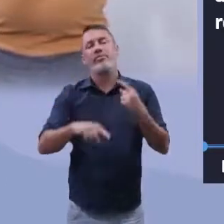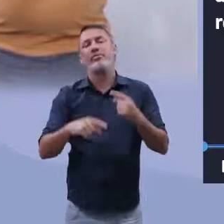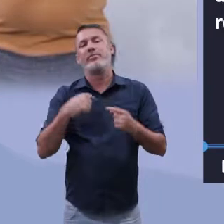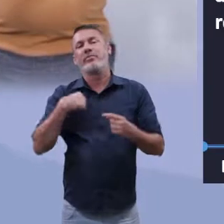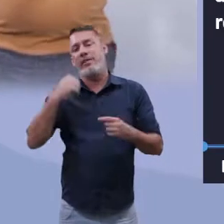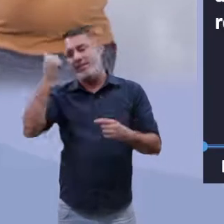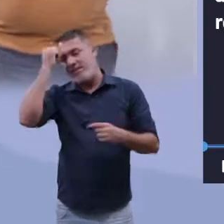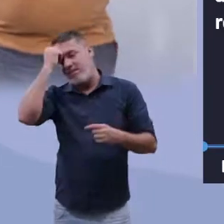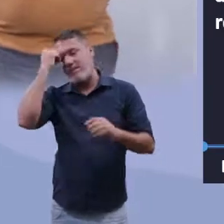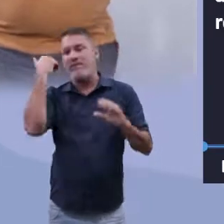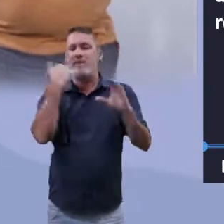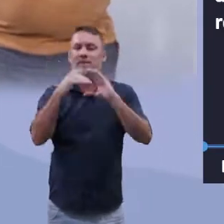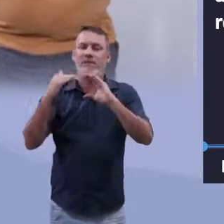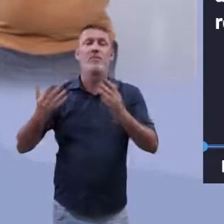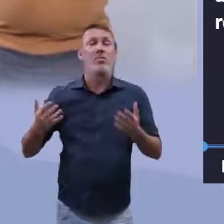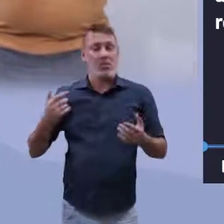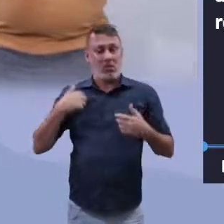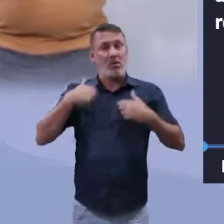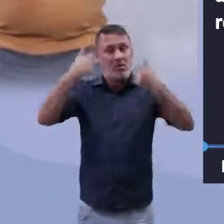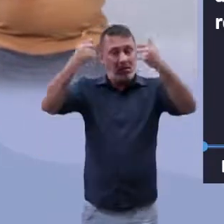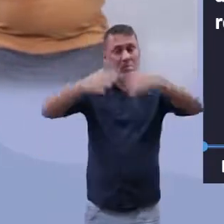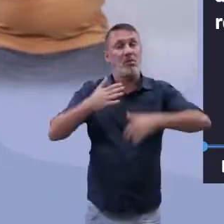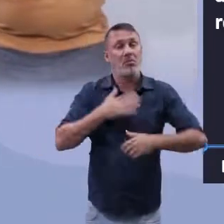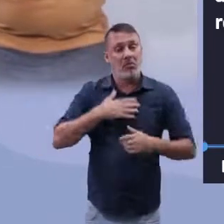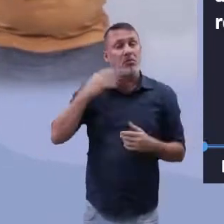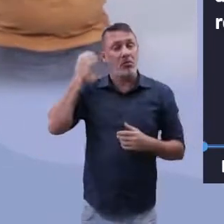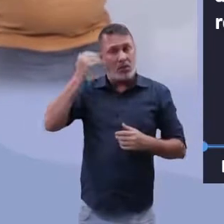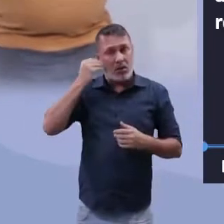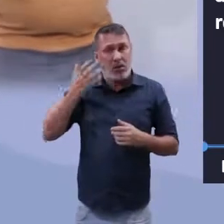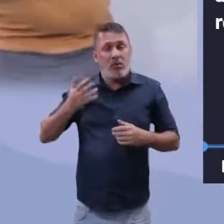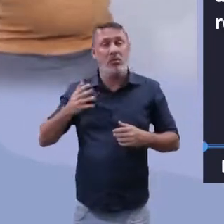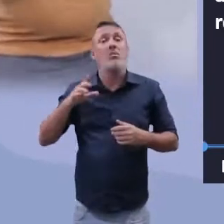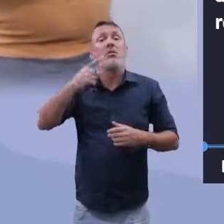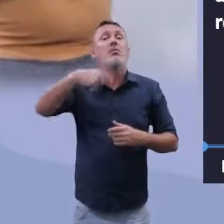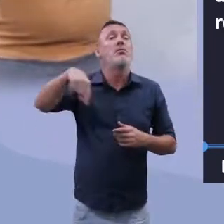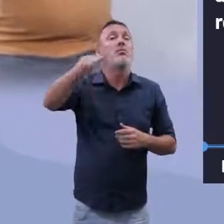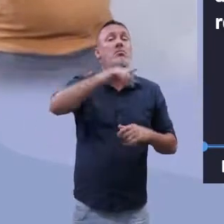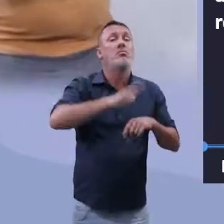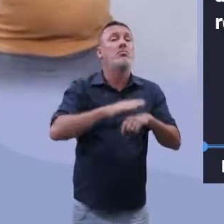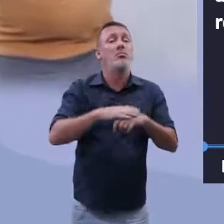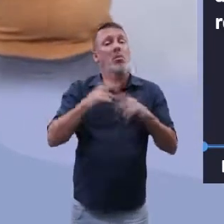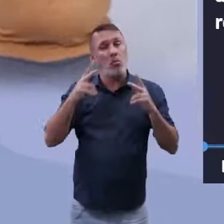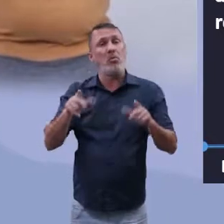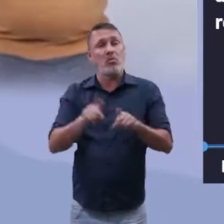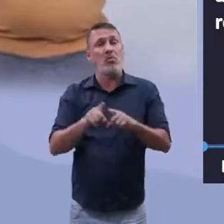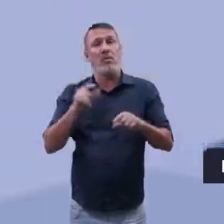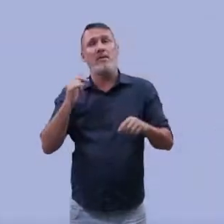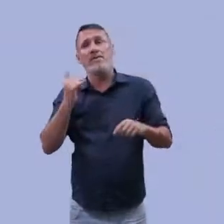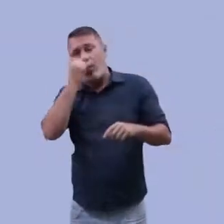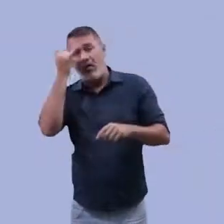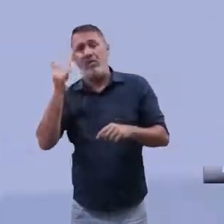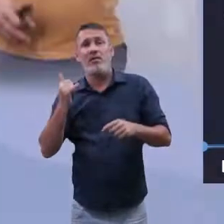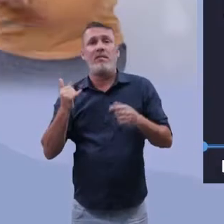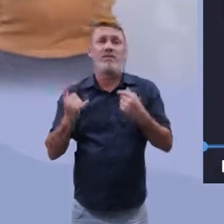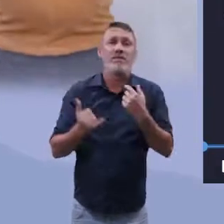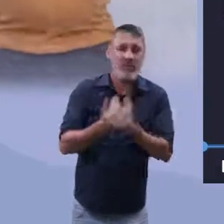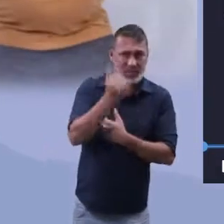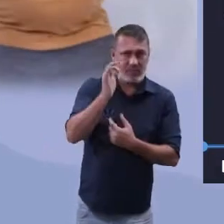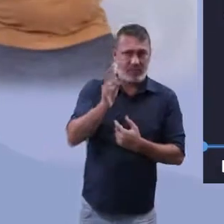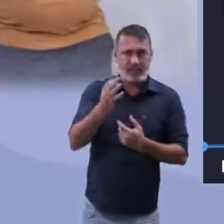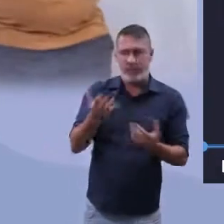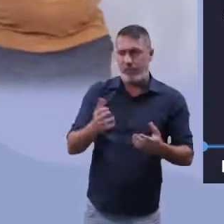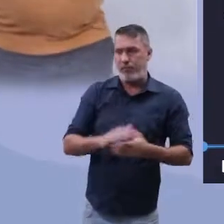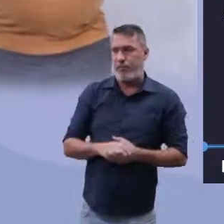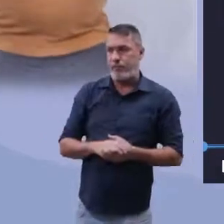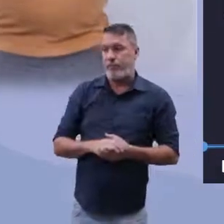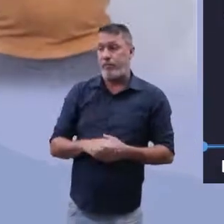era algo que deveria ser compartilhado. Estou falando isso, experiência. Mas quantos de vocês às vezes falham nisso também? Olha só, então,